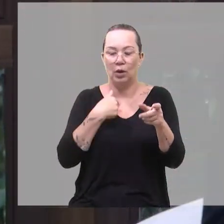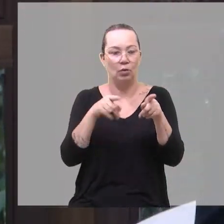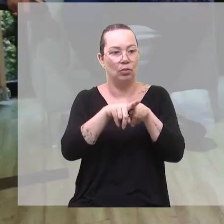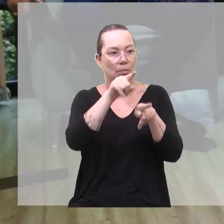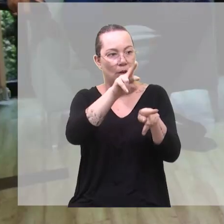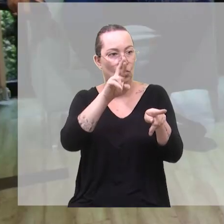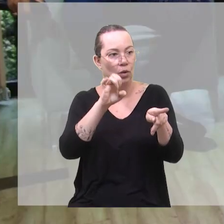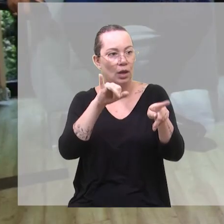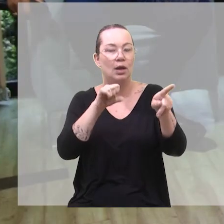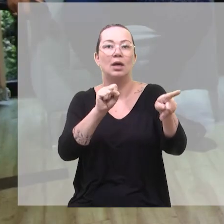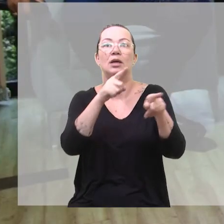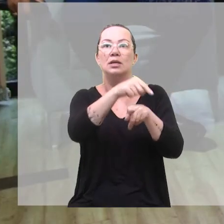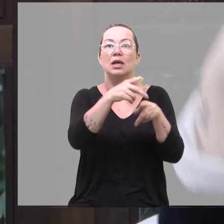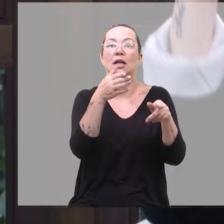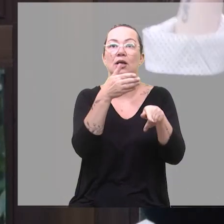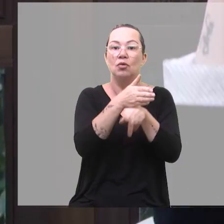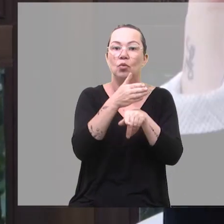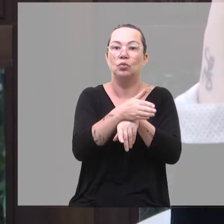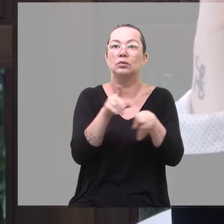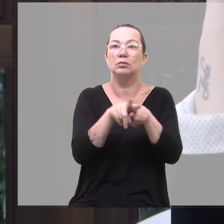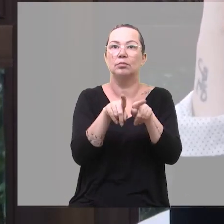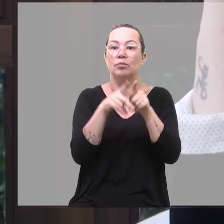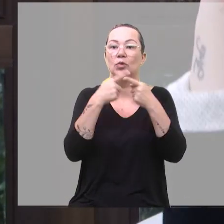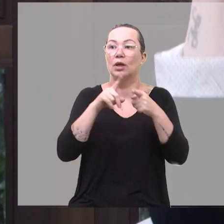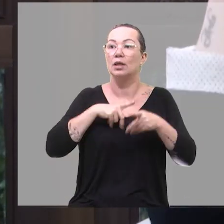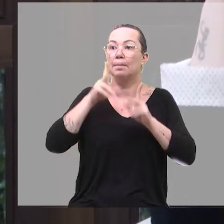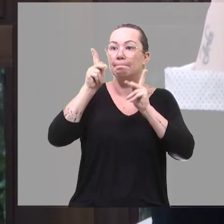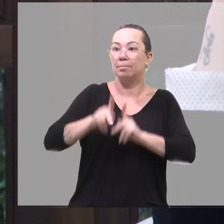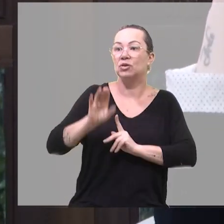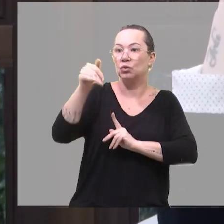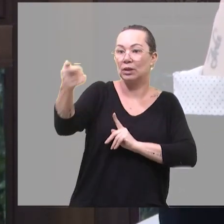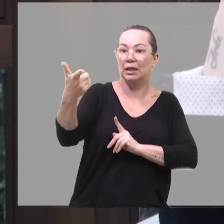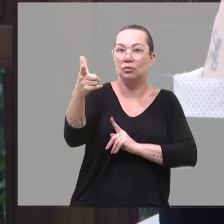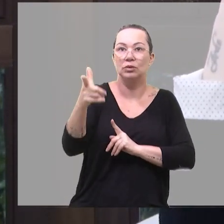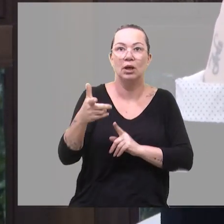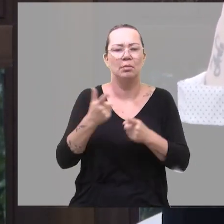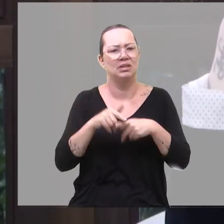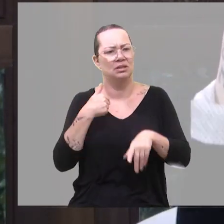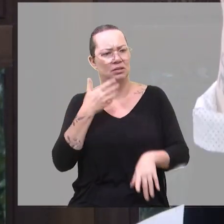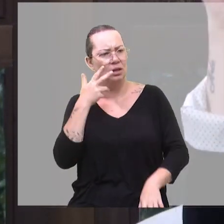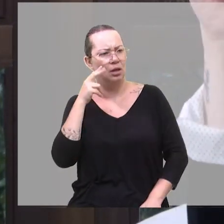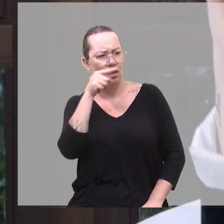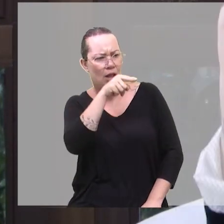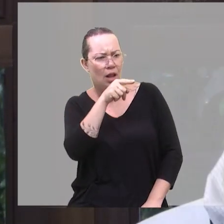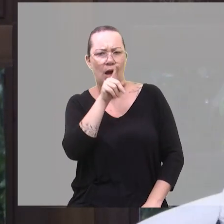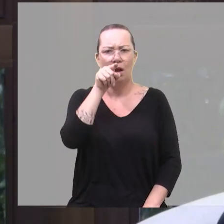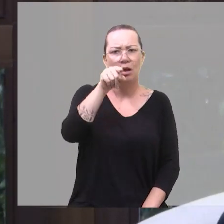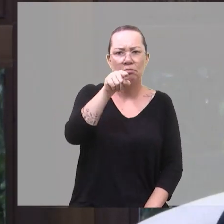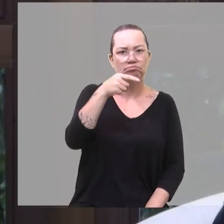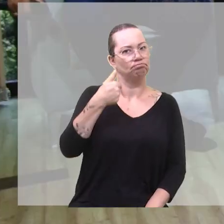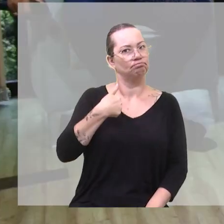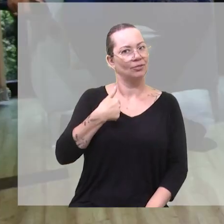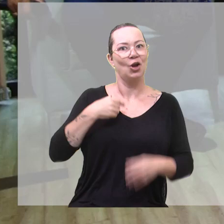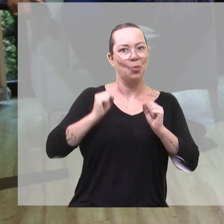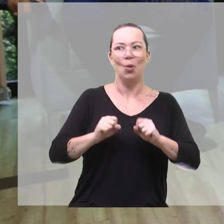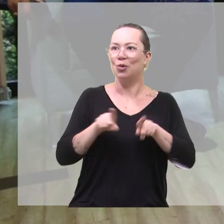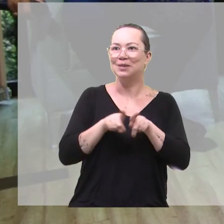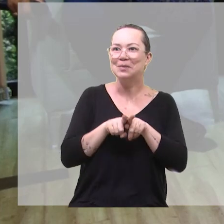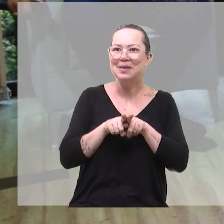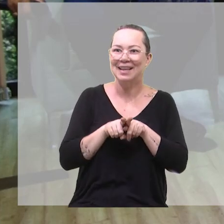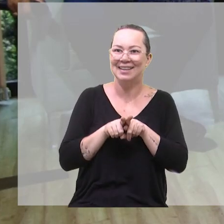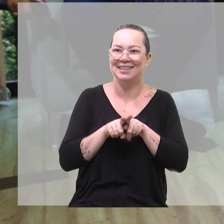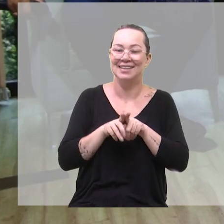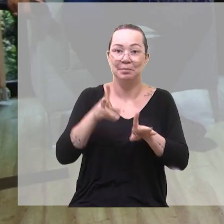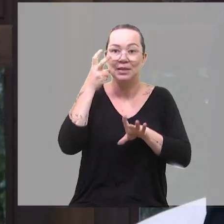seu Reis e como eu, ocupem espaços. Para que pessoas que, de repente, não têm essa possibilidade vejam, peraí, mas o seu Reis está lá. Mas a Natália está lá, então eu